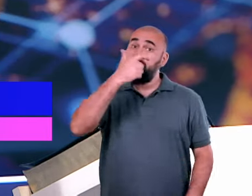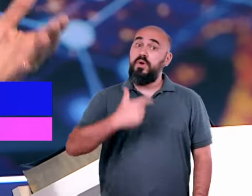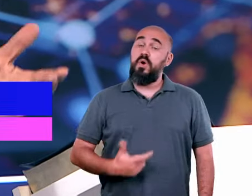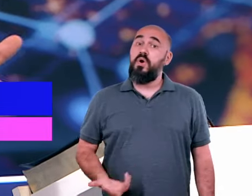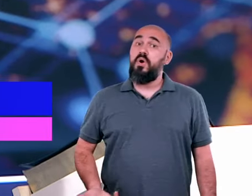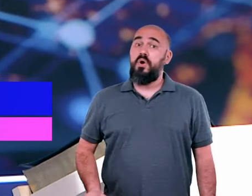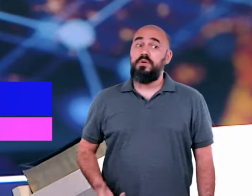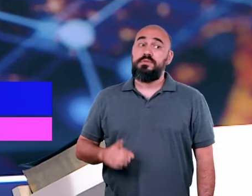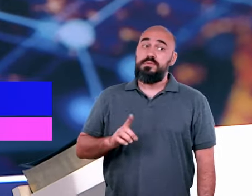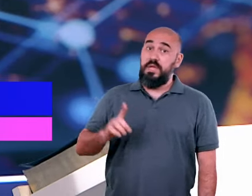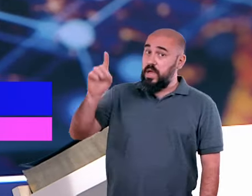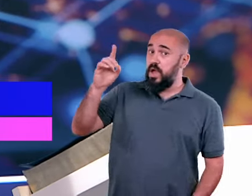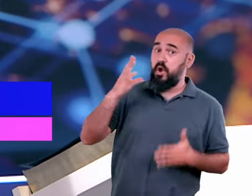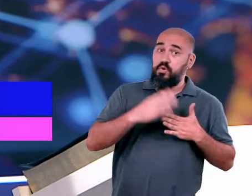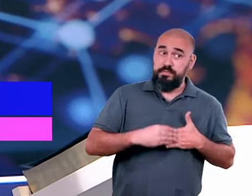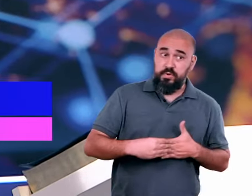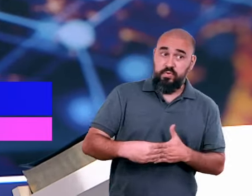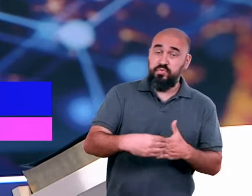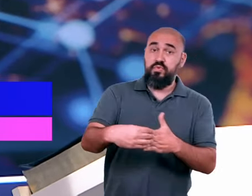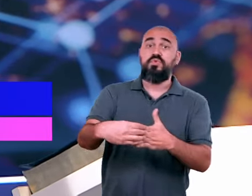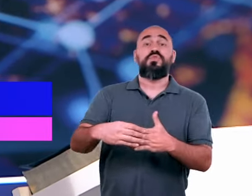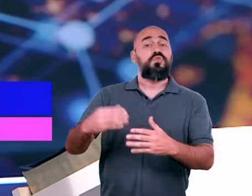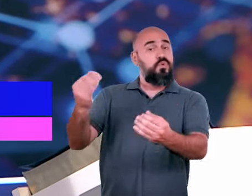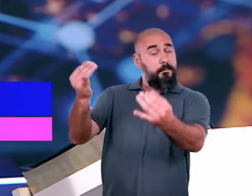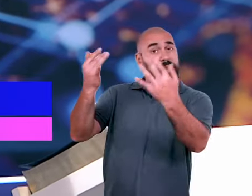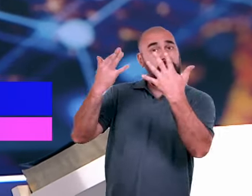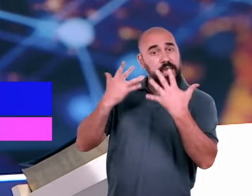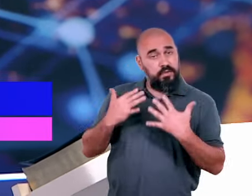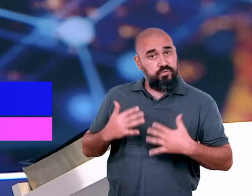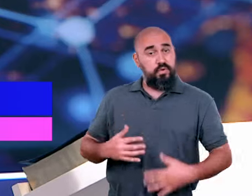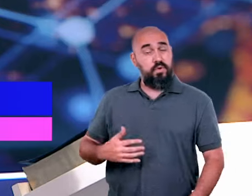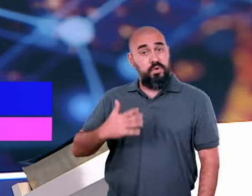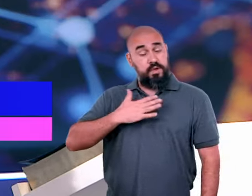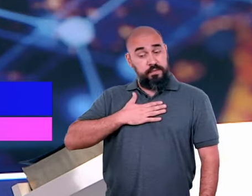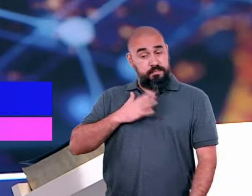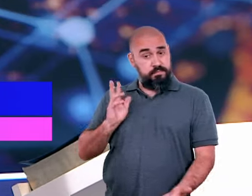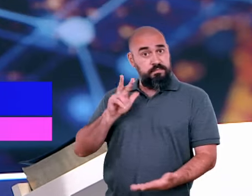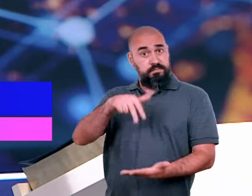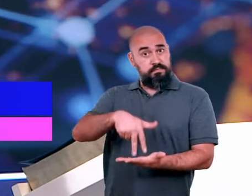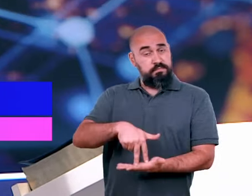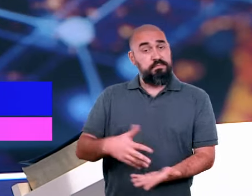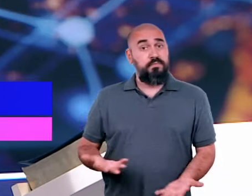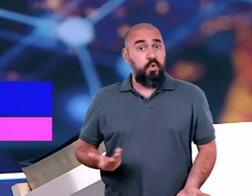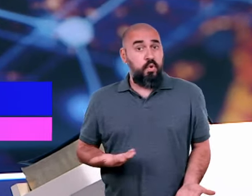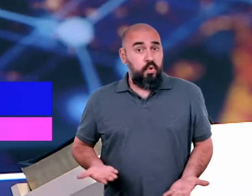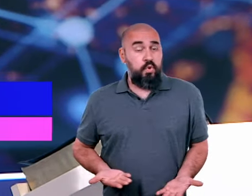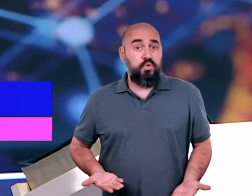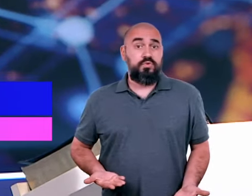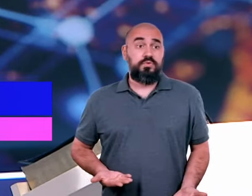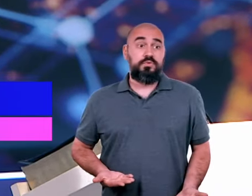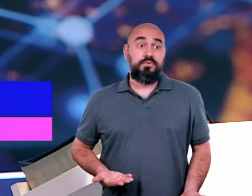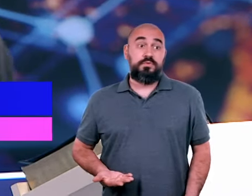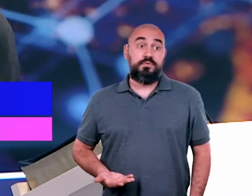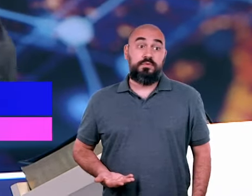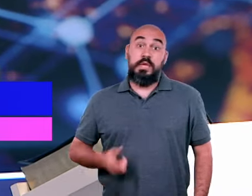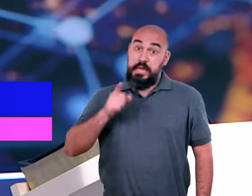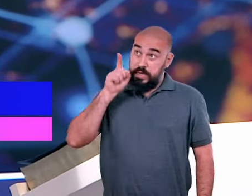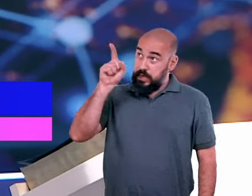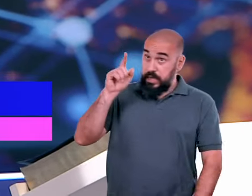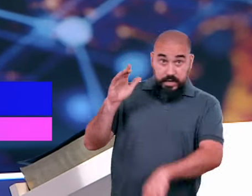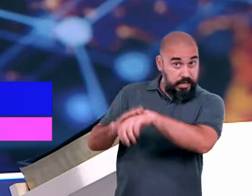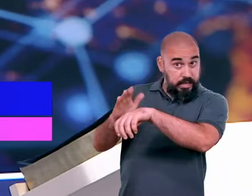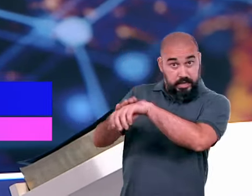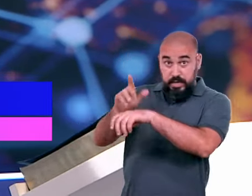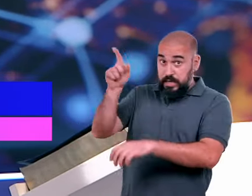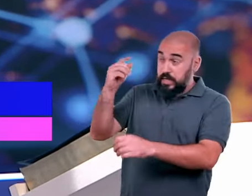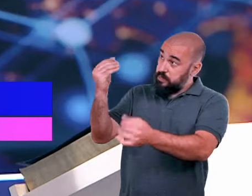por onde Deus me abençoou e me trouxe até onde eu estou. Então, esse é um reconhecimento da manifestação